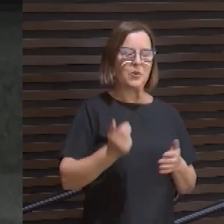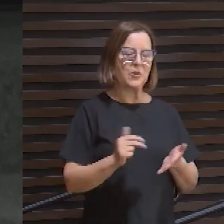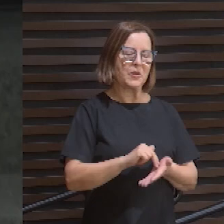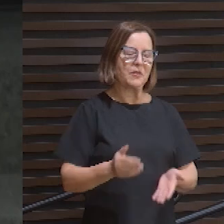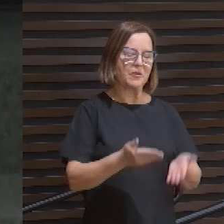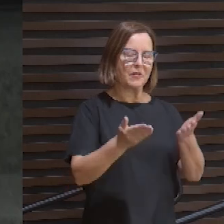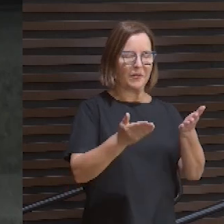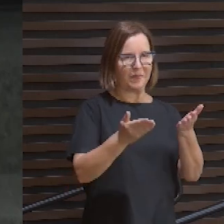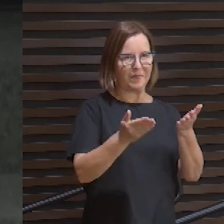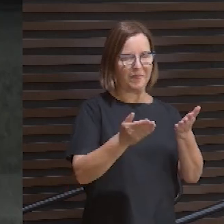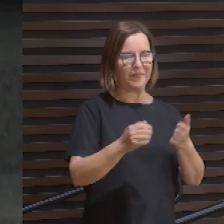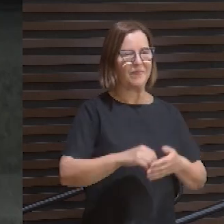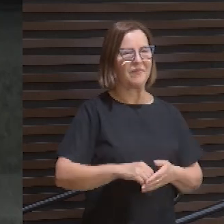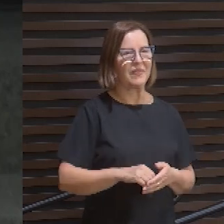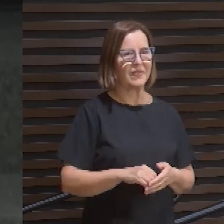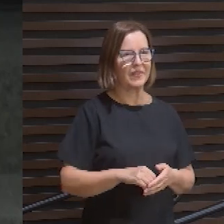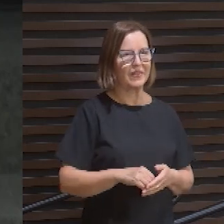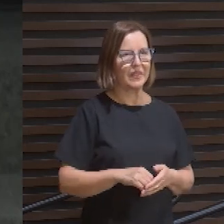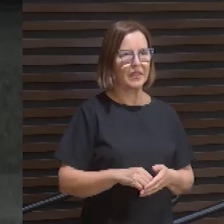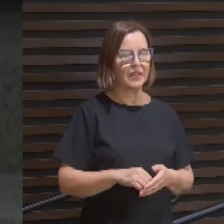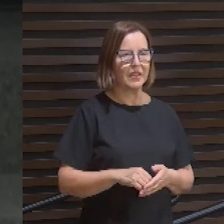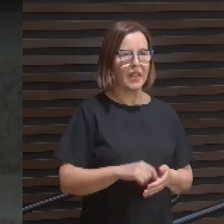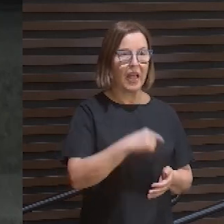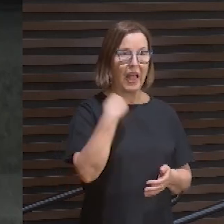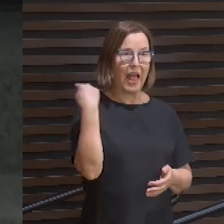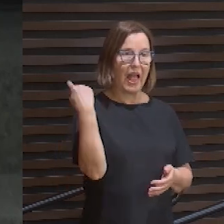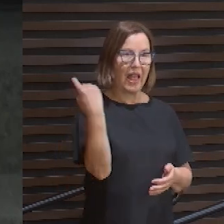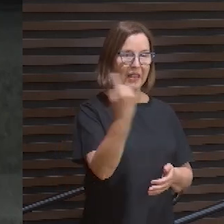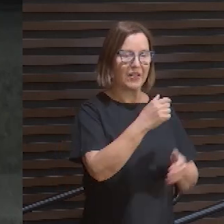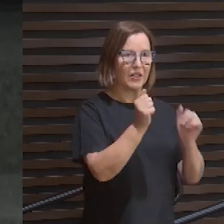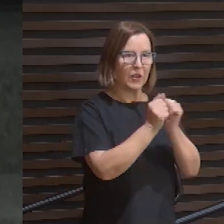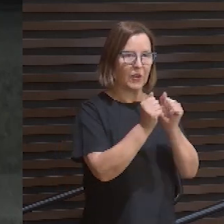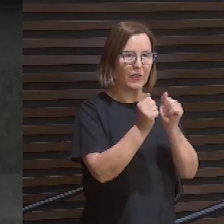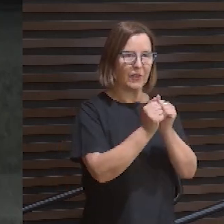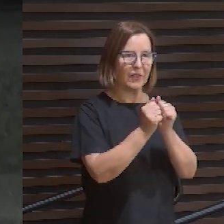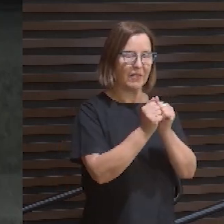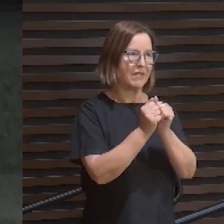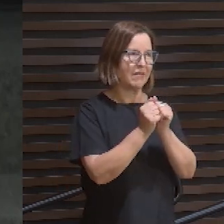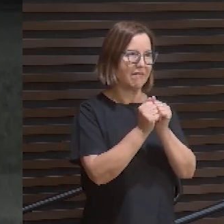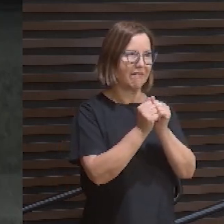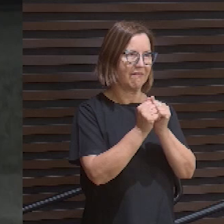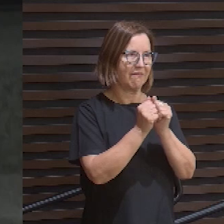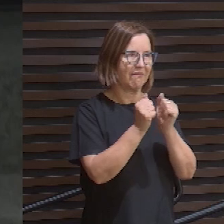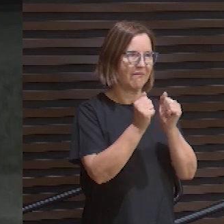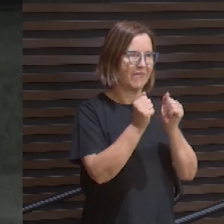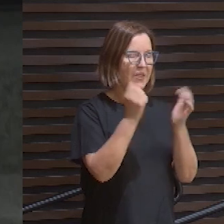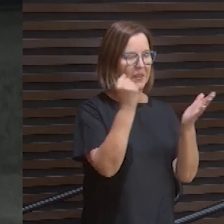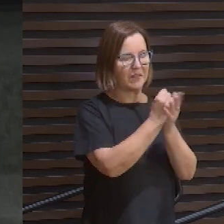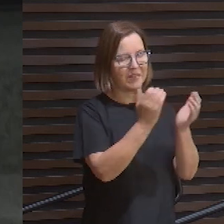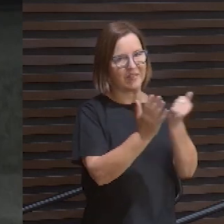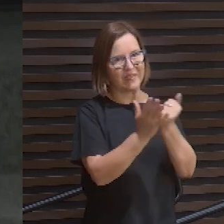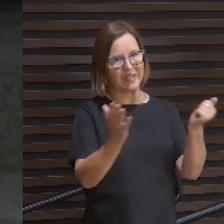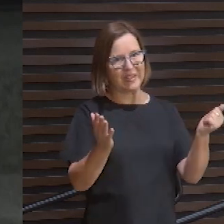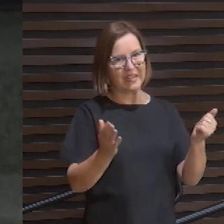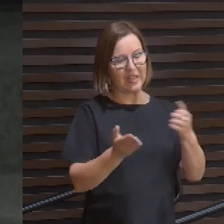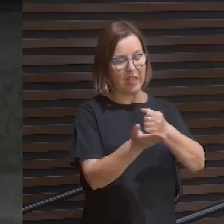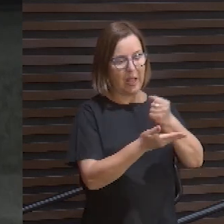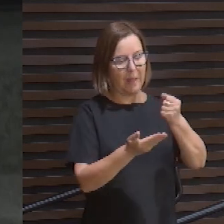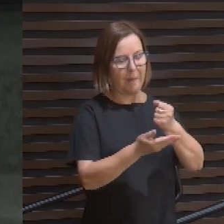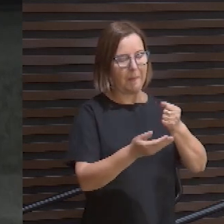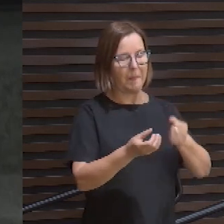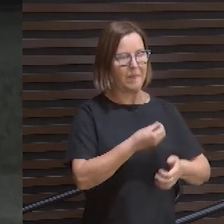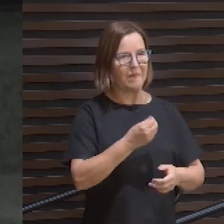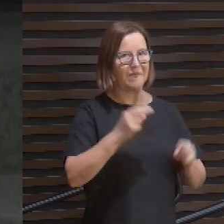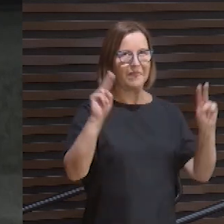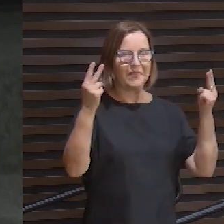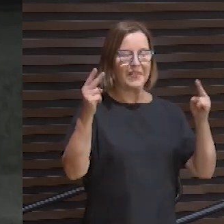co-crucificação é a base da vida vitoriosa em Cristo. Estou saltando muitos